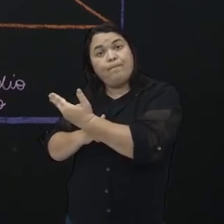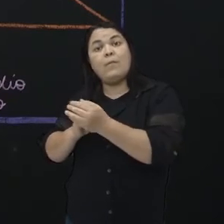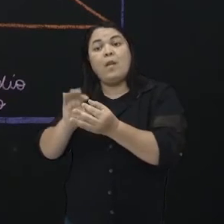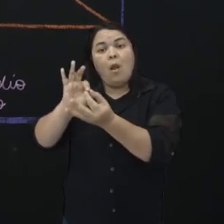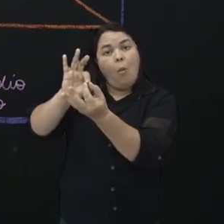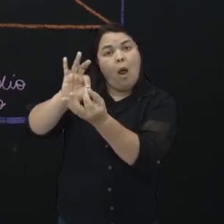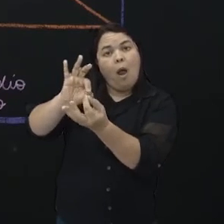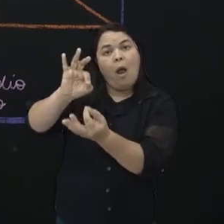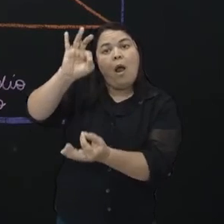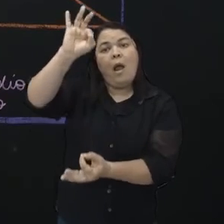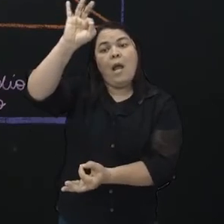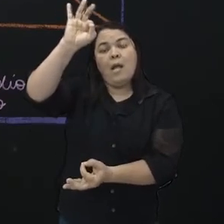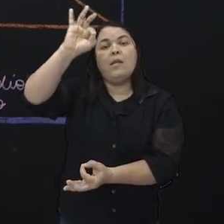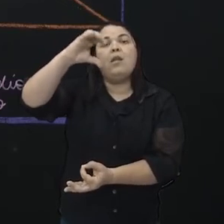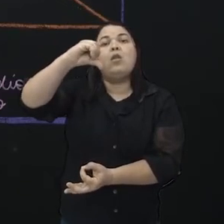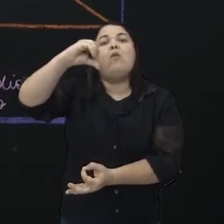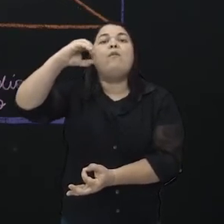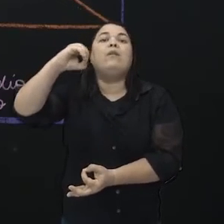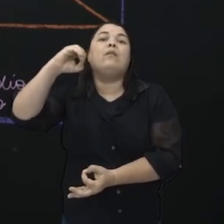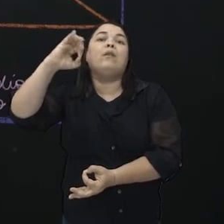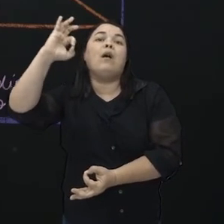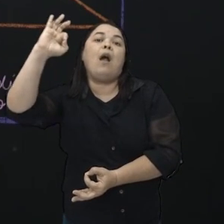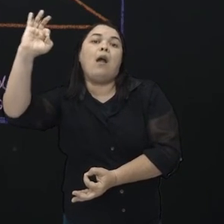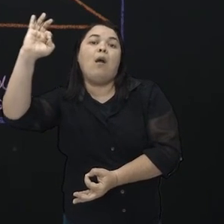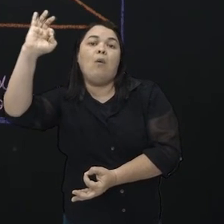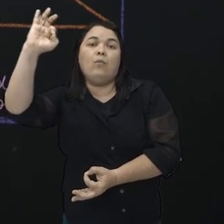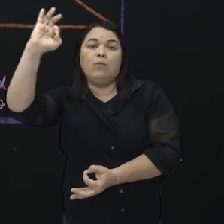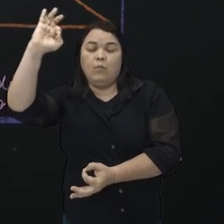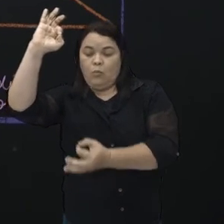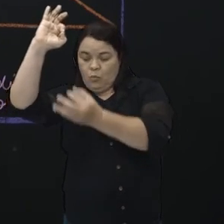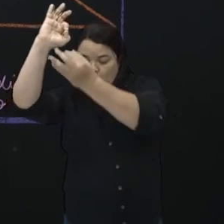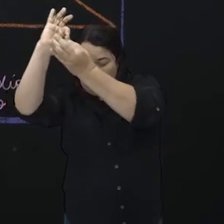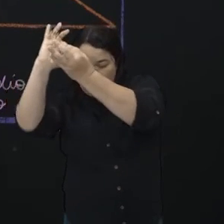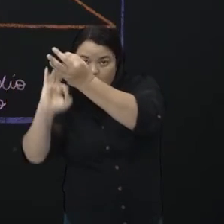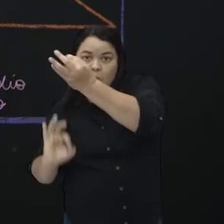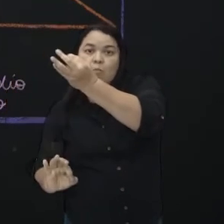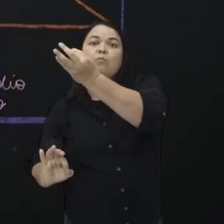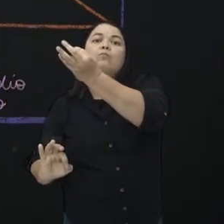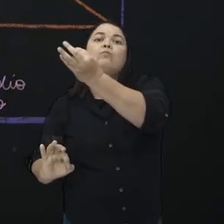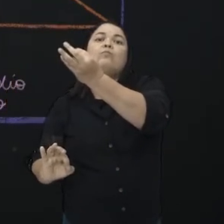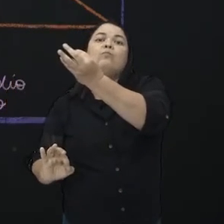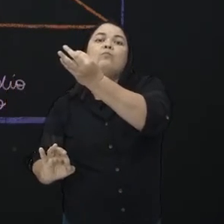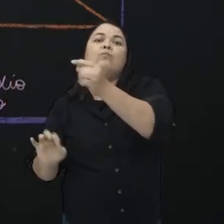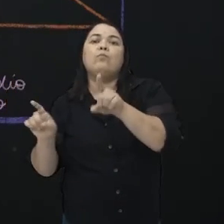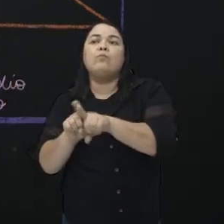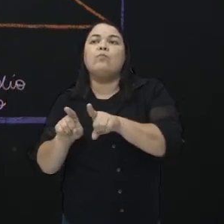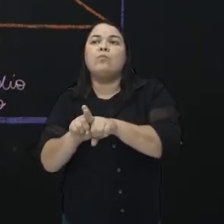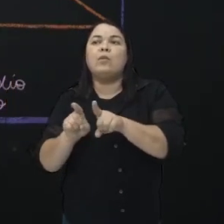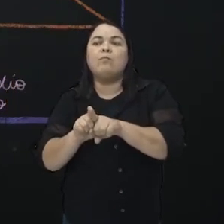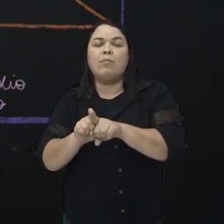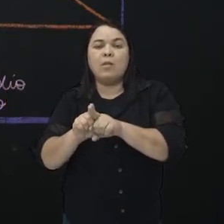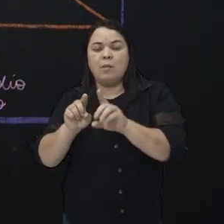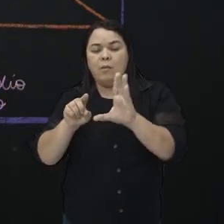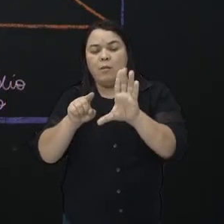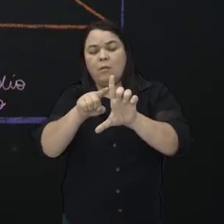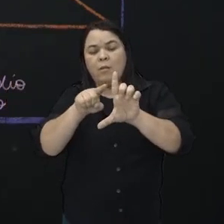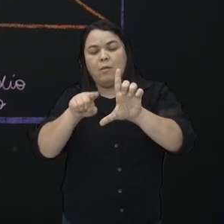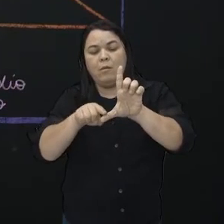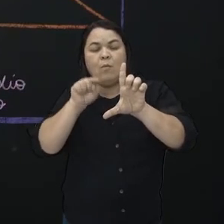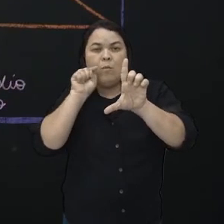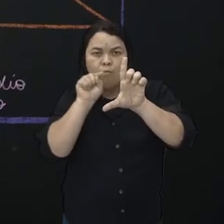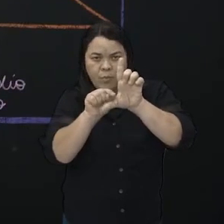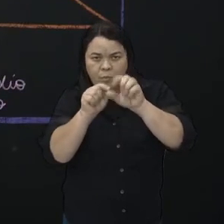um quarto elemento que não se classifica dentro de sevianas, mas de qualquer forma é um elemento que existe em triângulos, que é